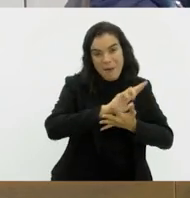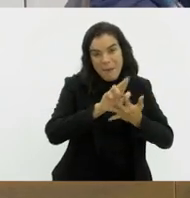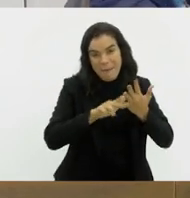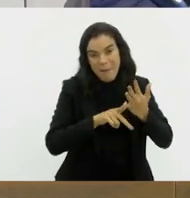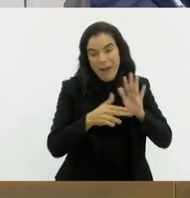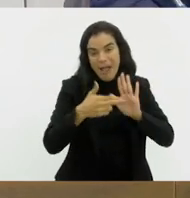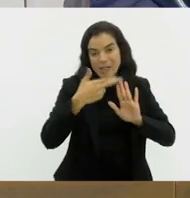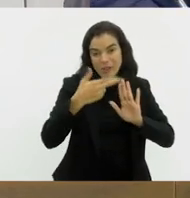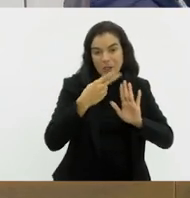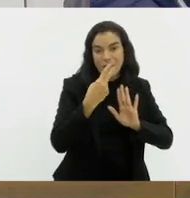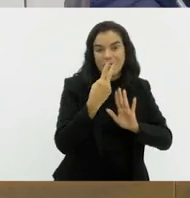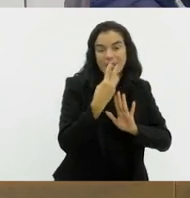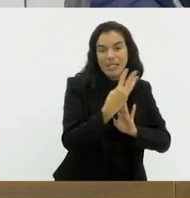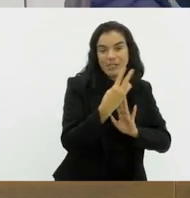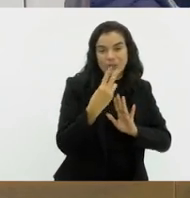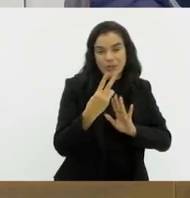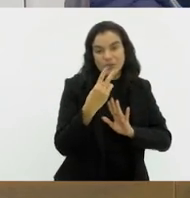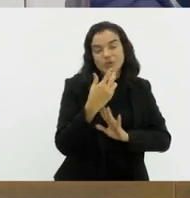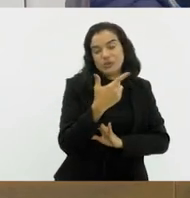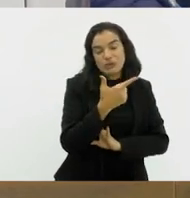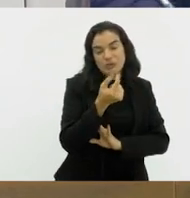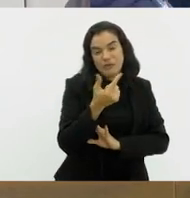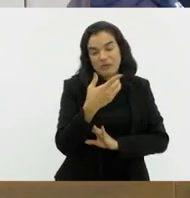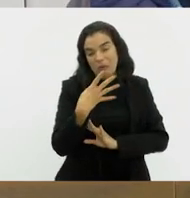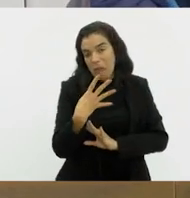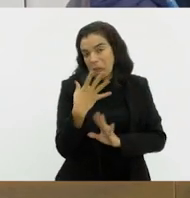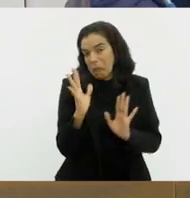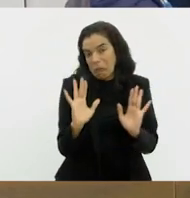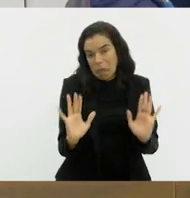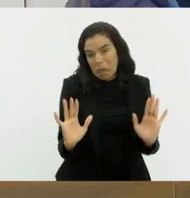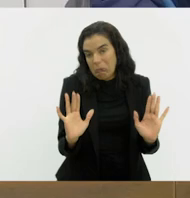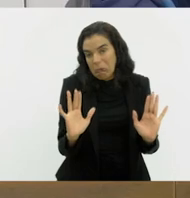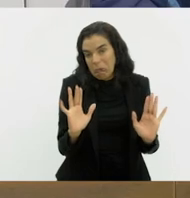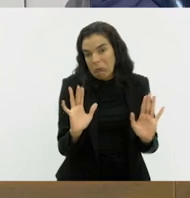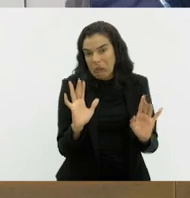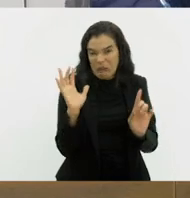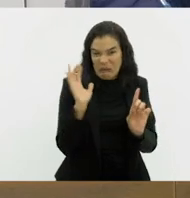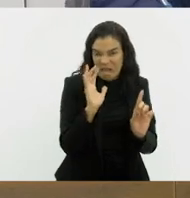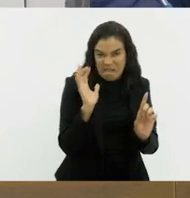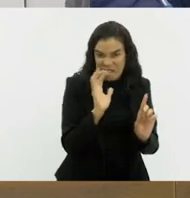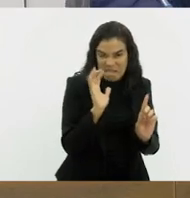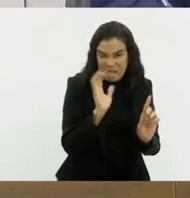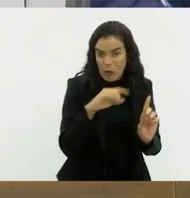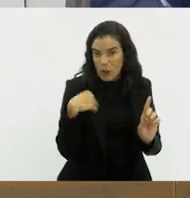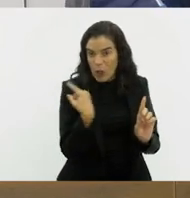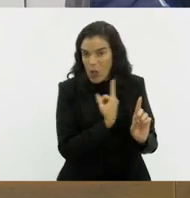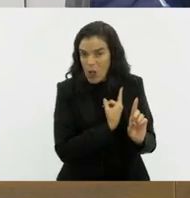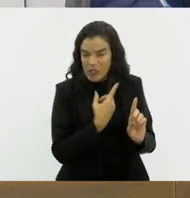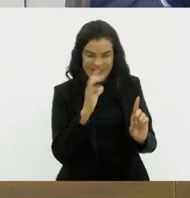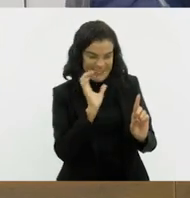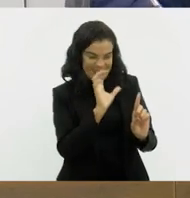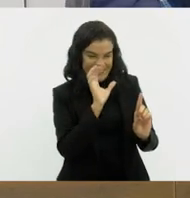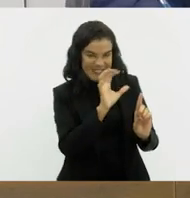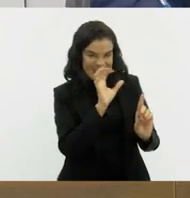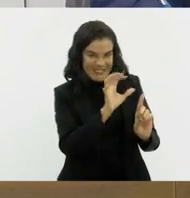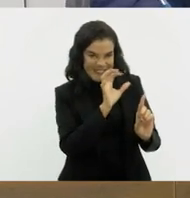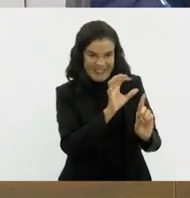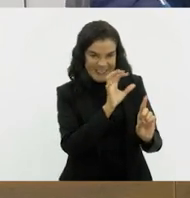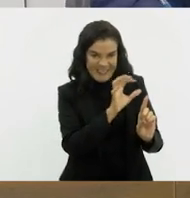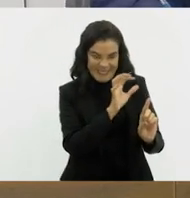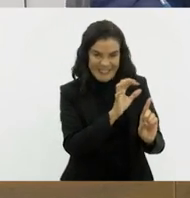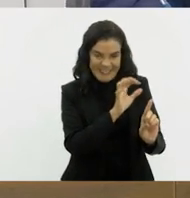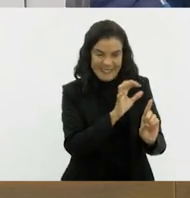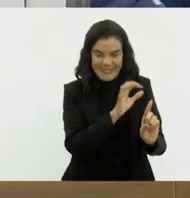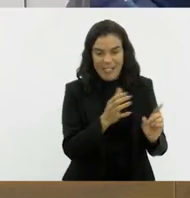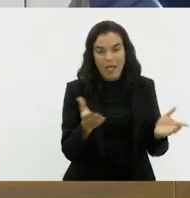resolução 3204 de 2024, que também é uma entrega da pressão, né, de todos nós, porque não,